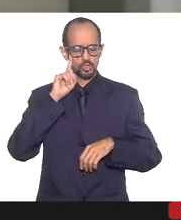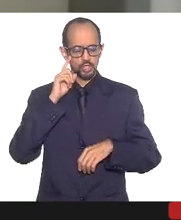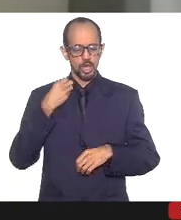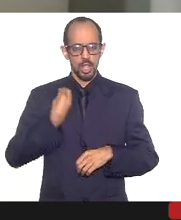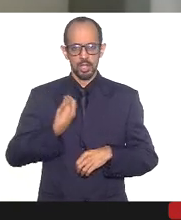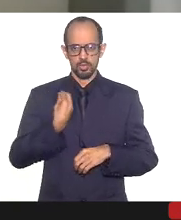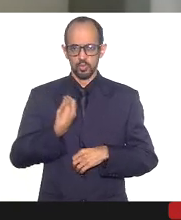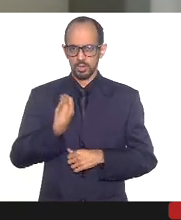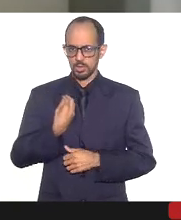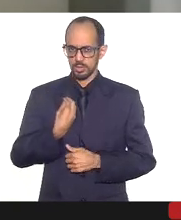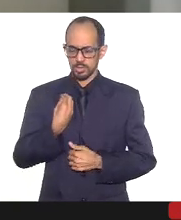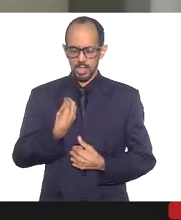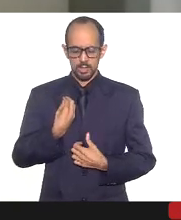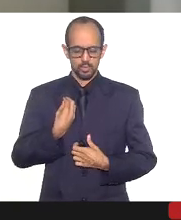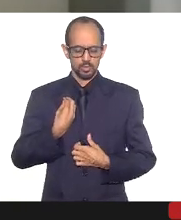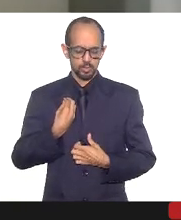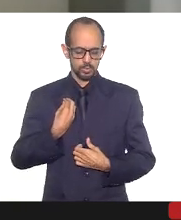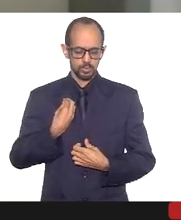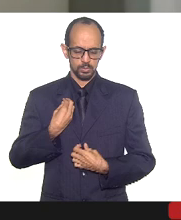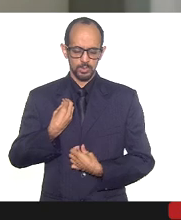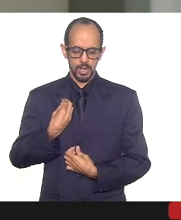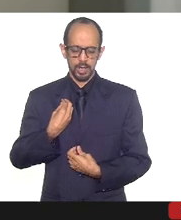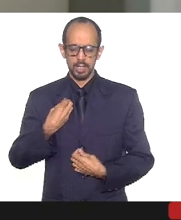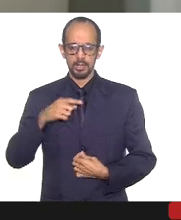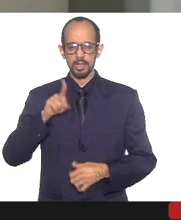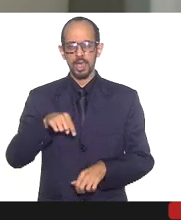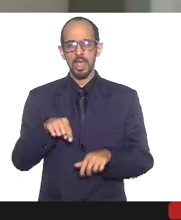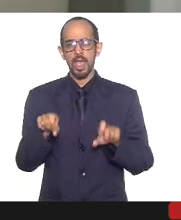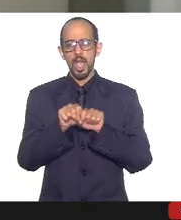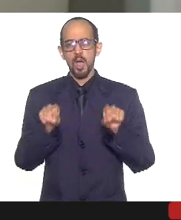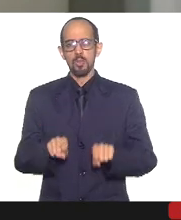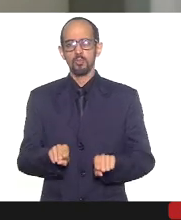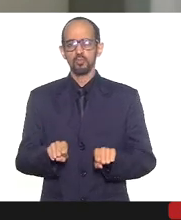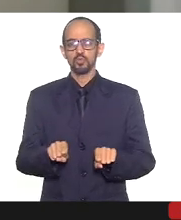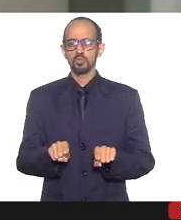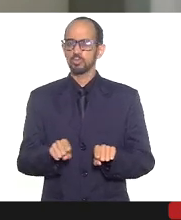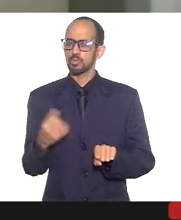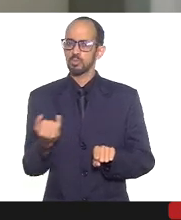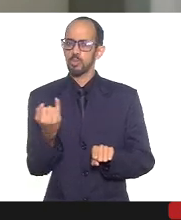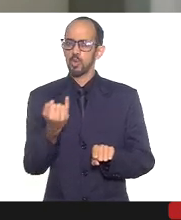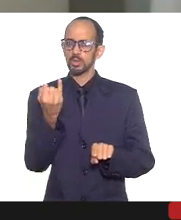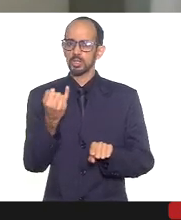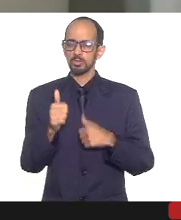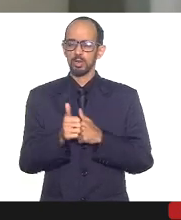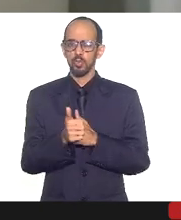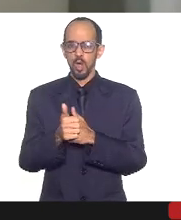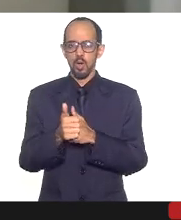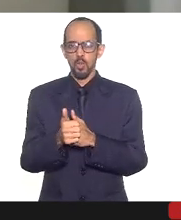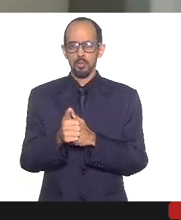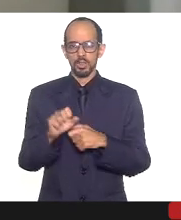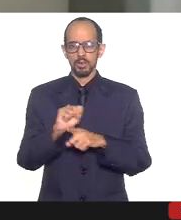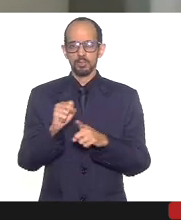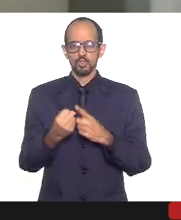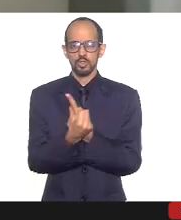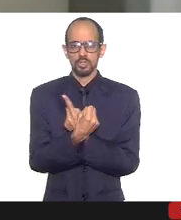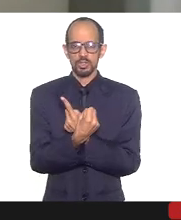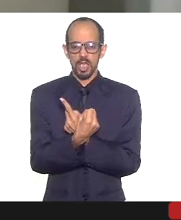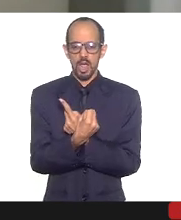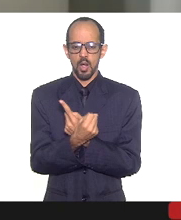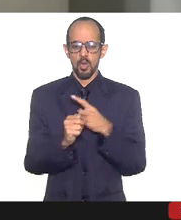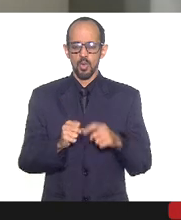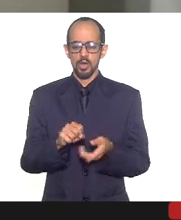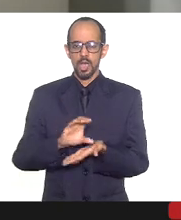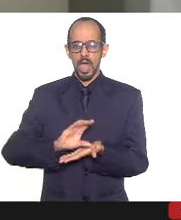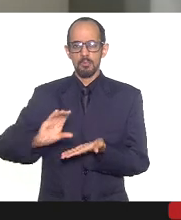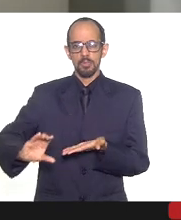Serafini, atualizado diariamente, um instrumento fundamental para ter o acompanhamento social da aplicação devida dos